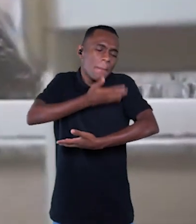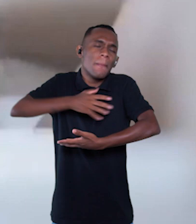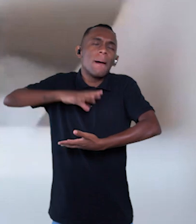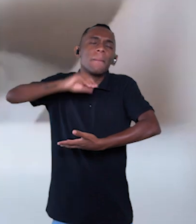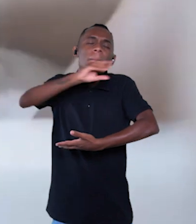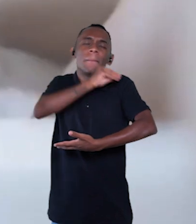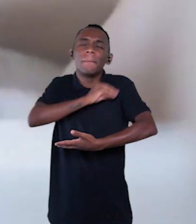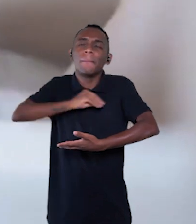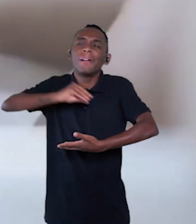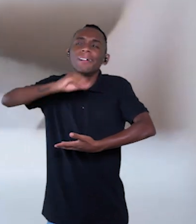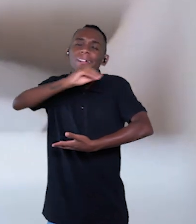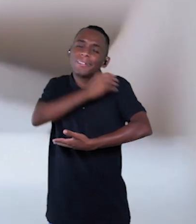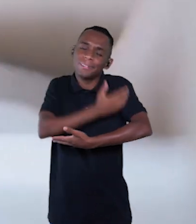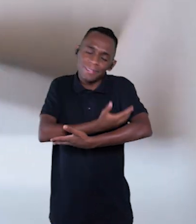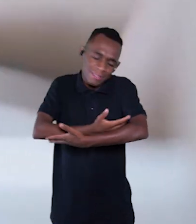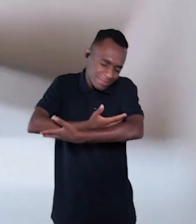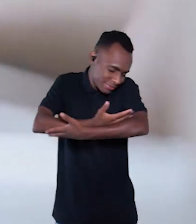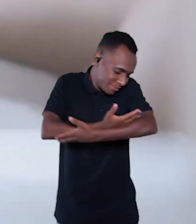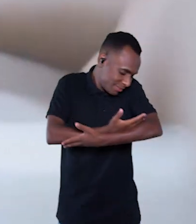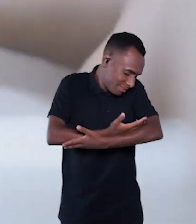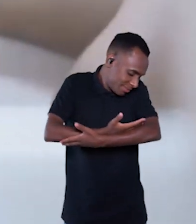lhe esperando.